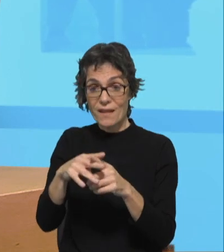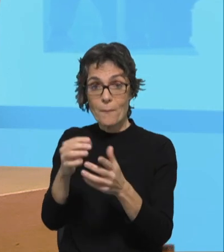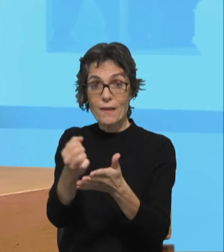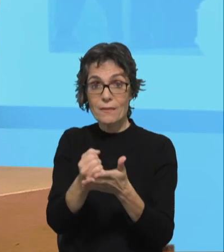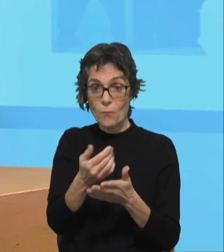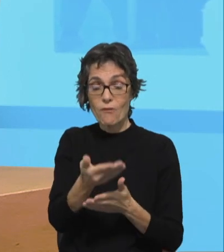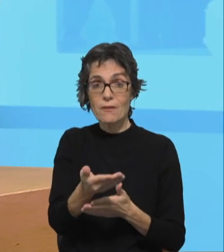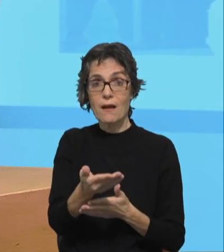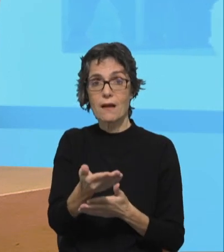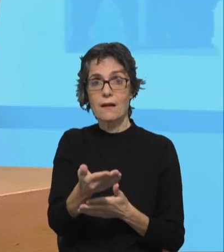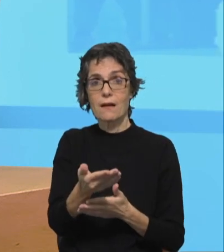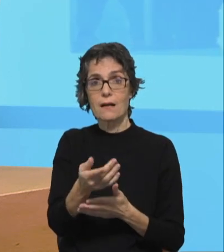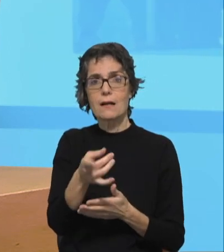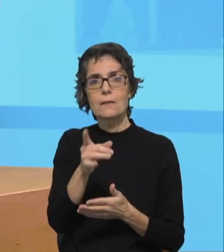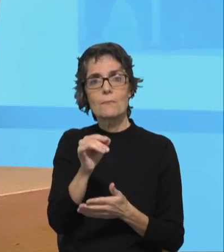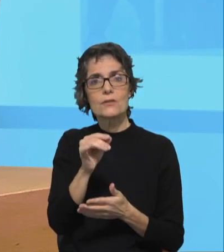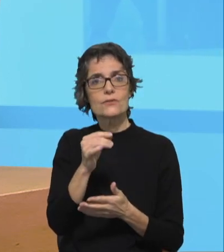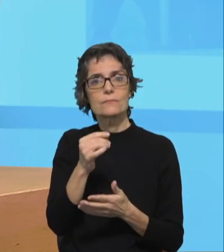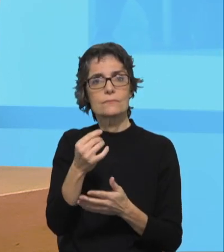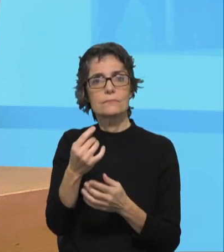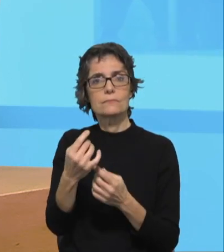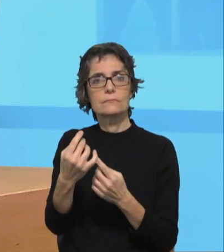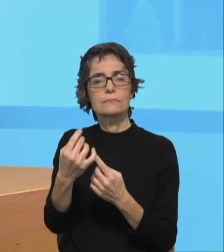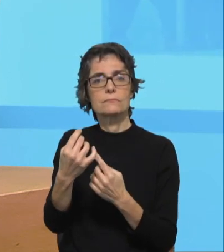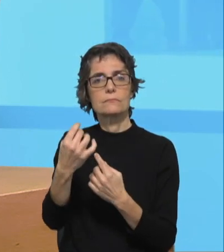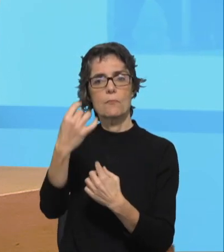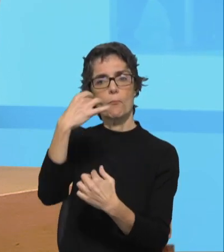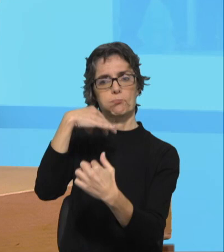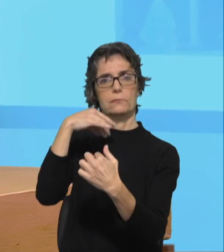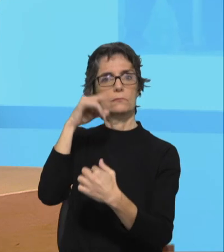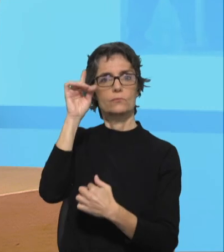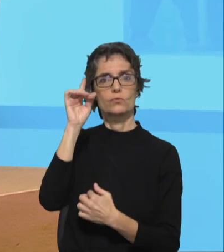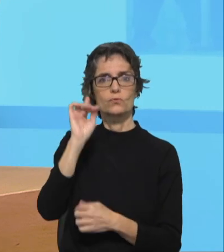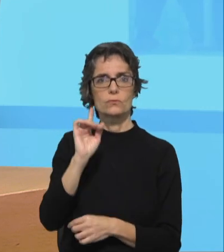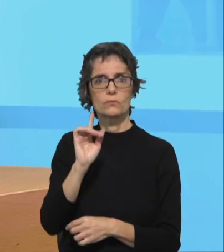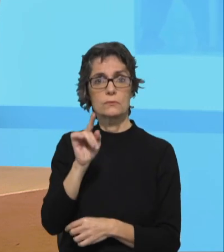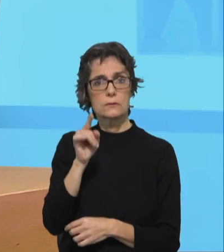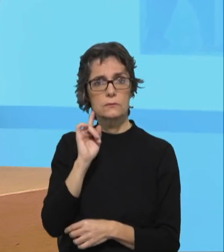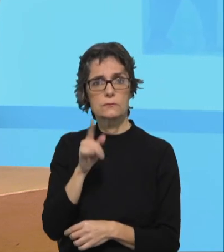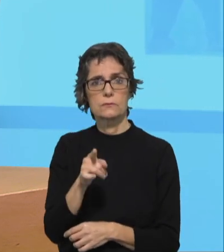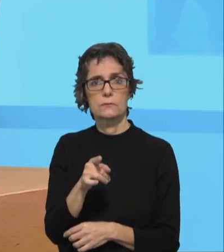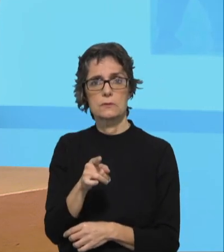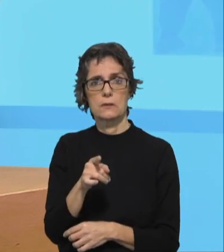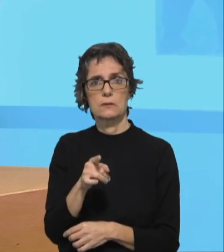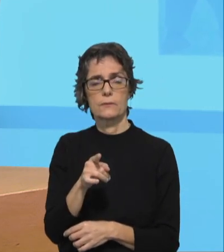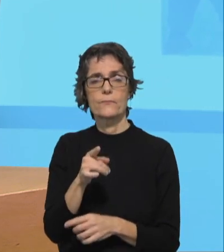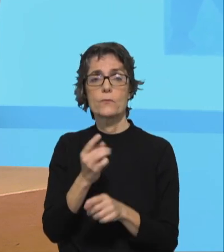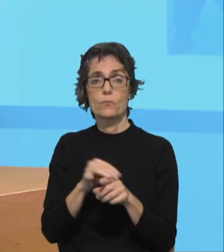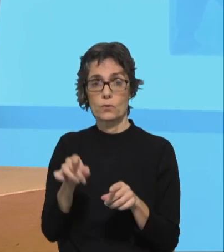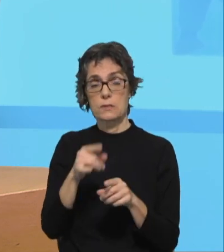com espírito crítico. É, portanto, é neste campo que, se calhar, também se devem qualificar as pessoas.